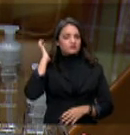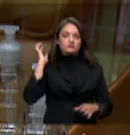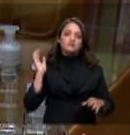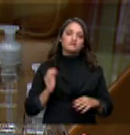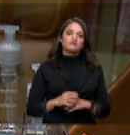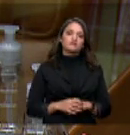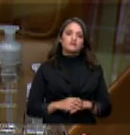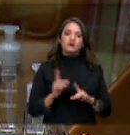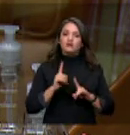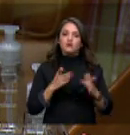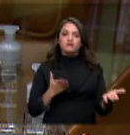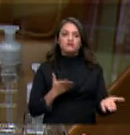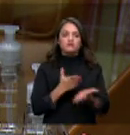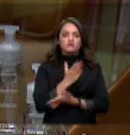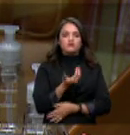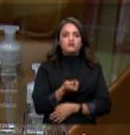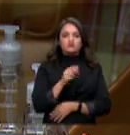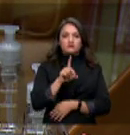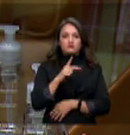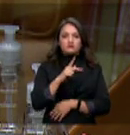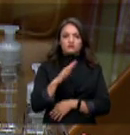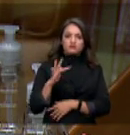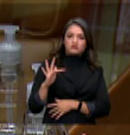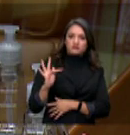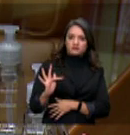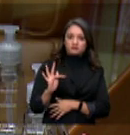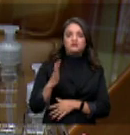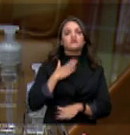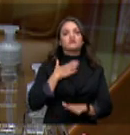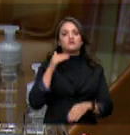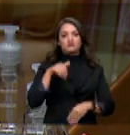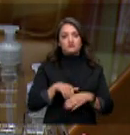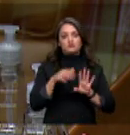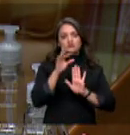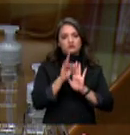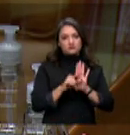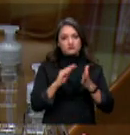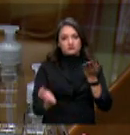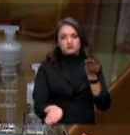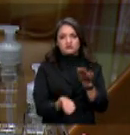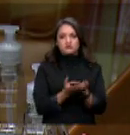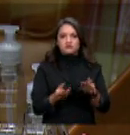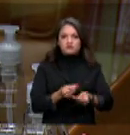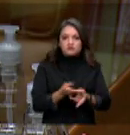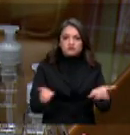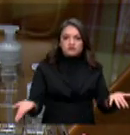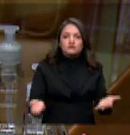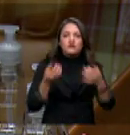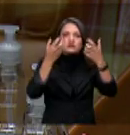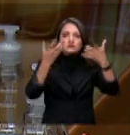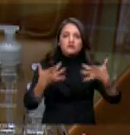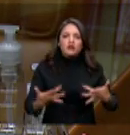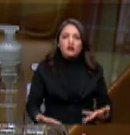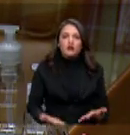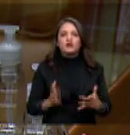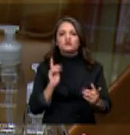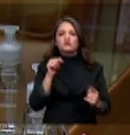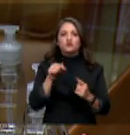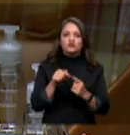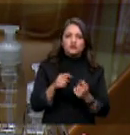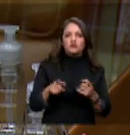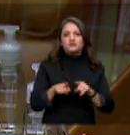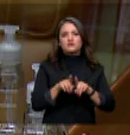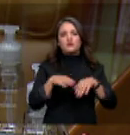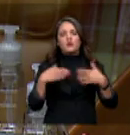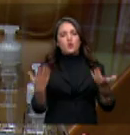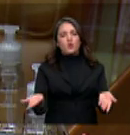descumprimento de preceito fundamental e fazendo a juntada de voto com tanto as razões mais expressas e mais alongadas quanto os precedentes.